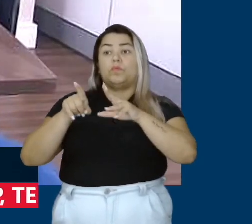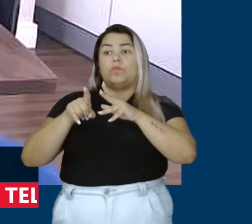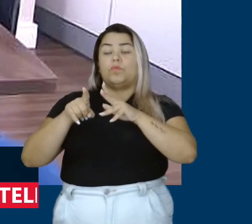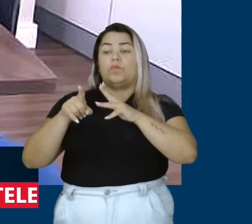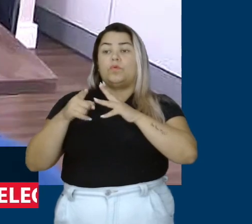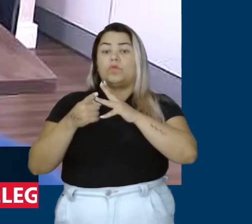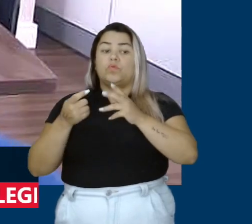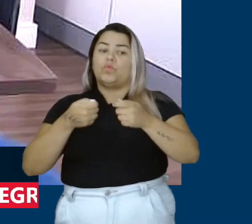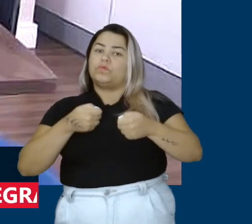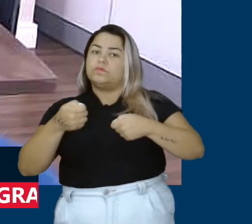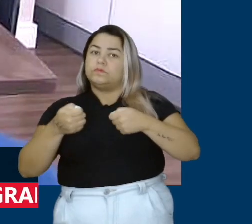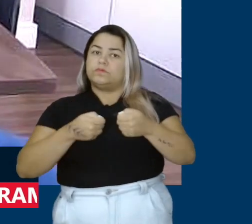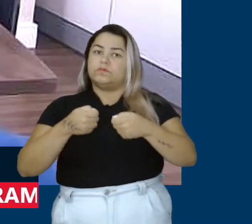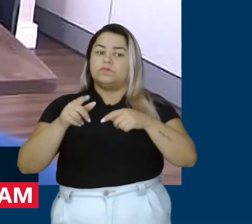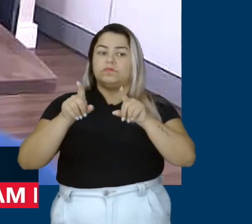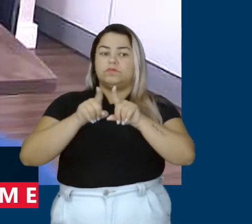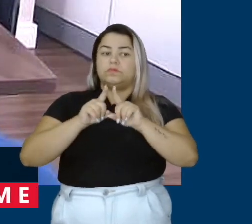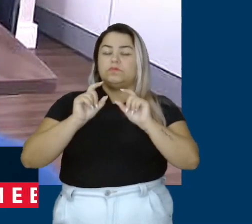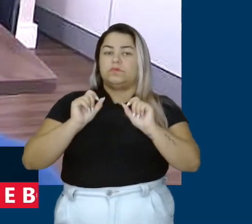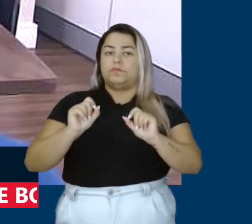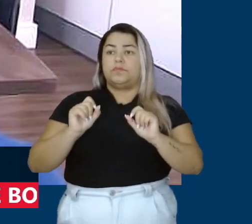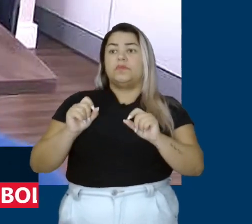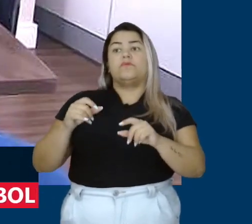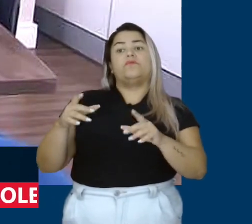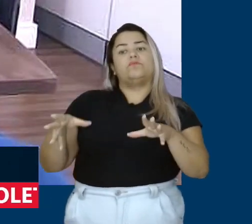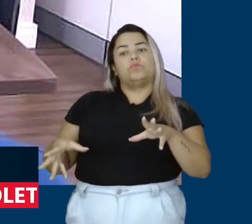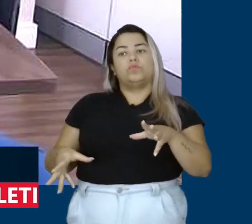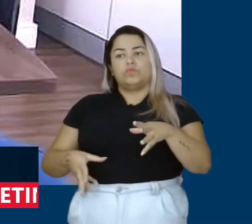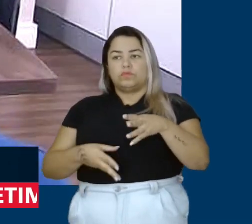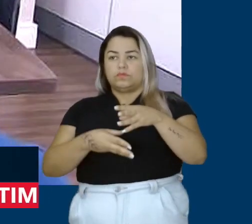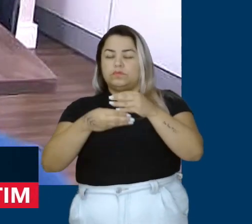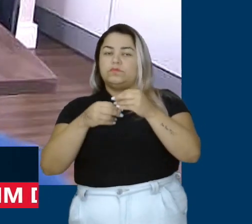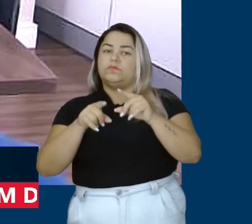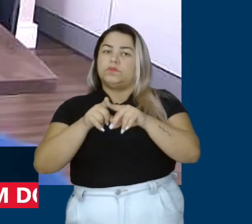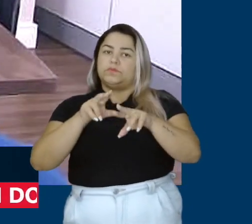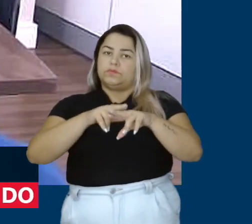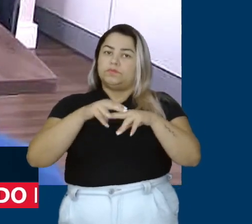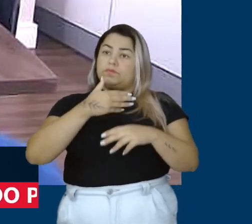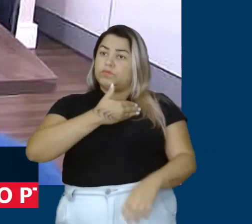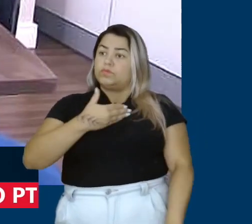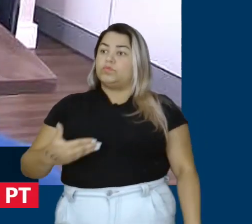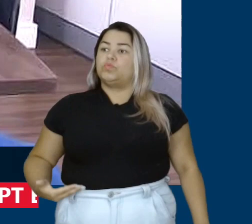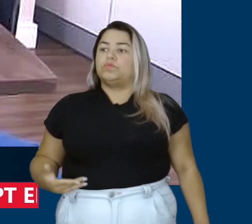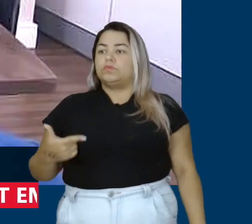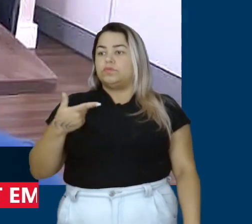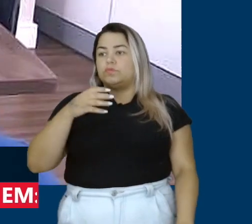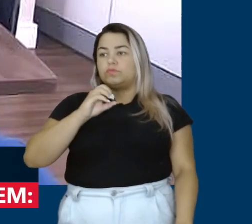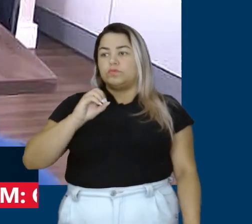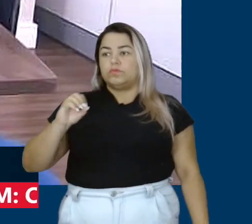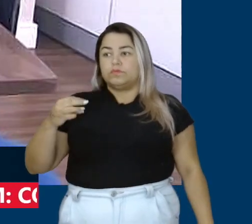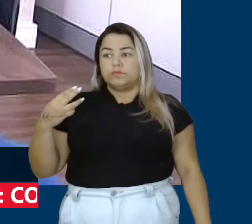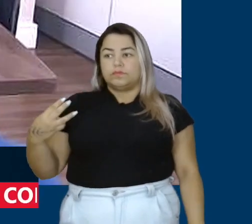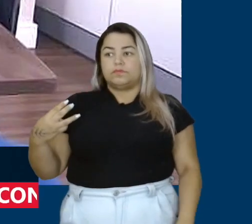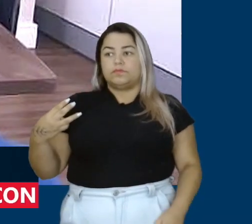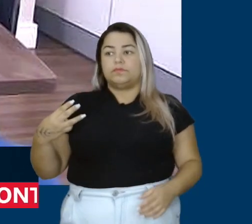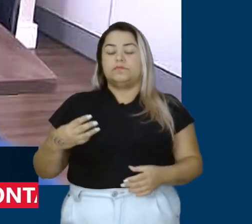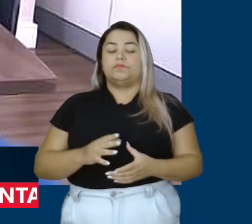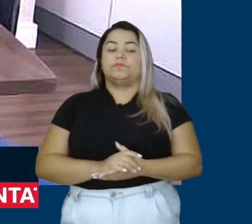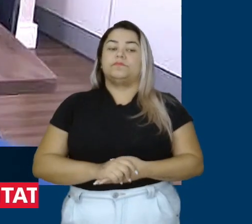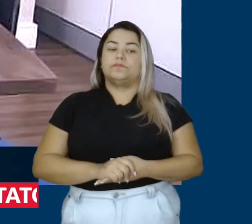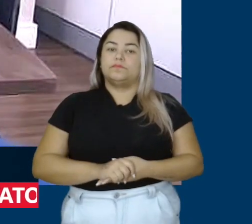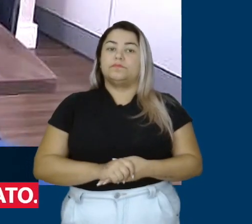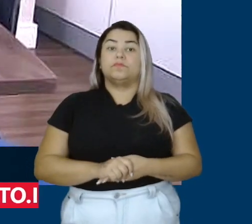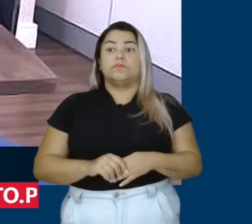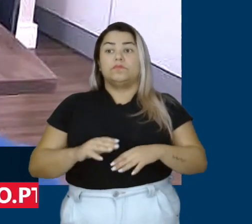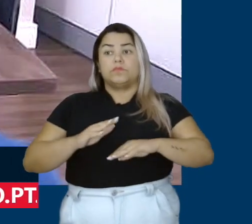da articulação do semiárido, e aí foi incorporado pelo governo em 2003. A